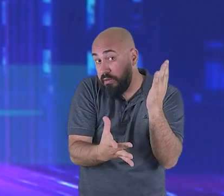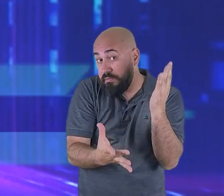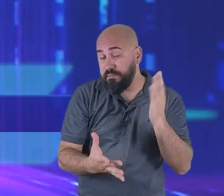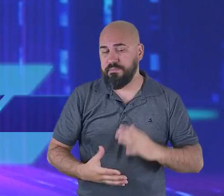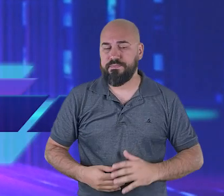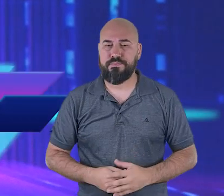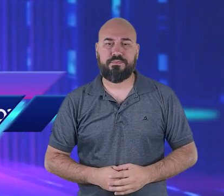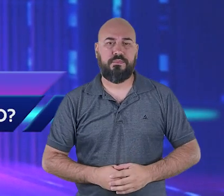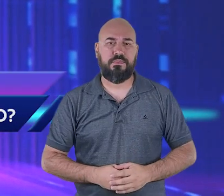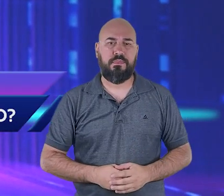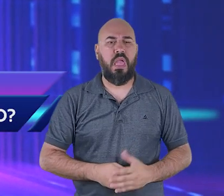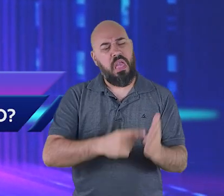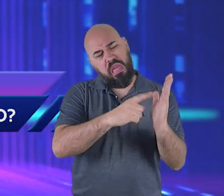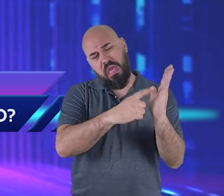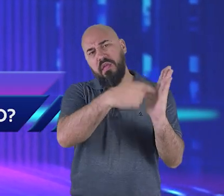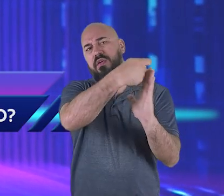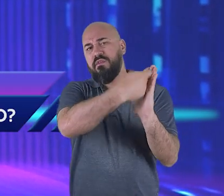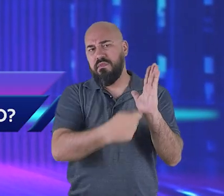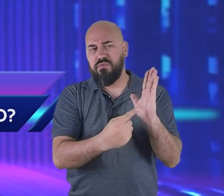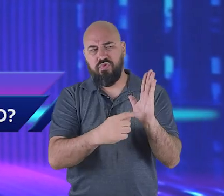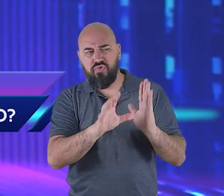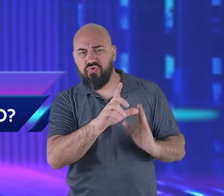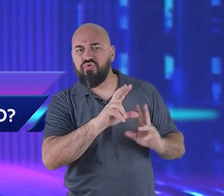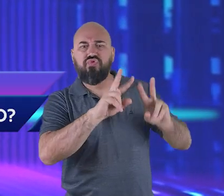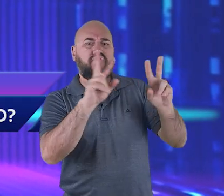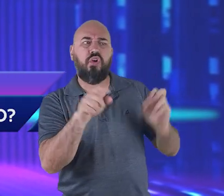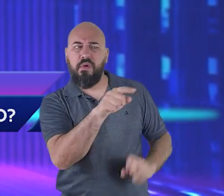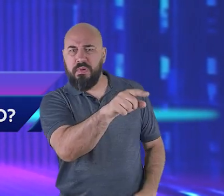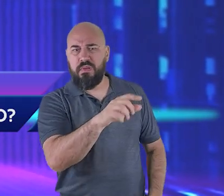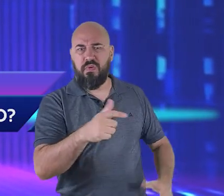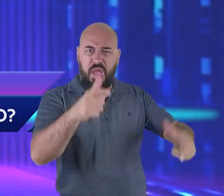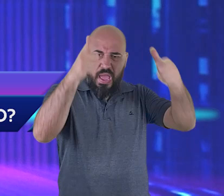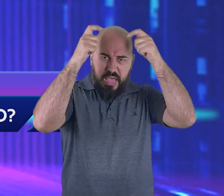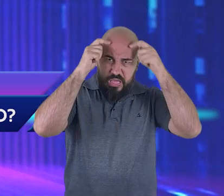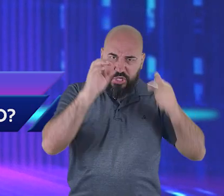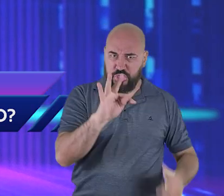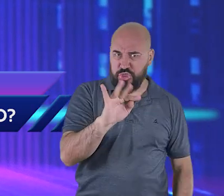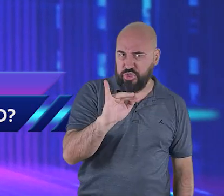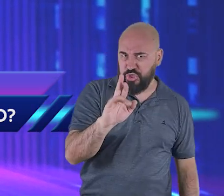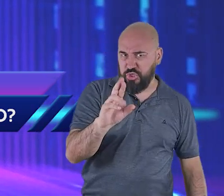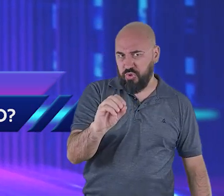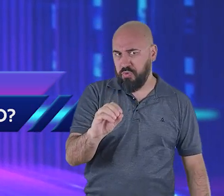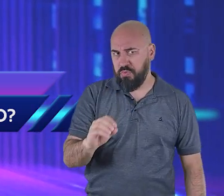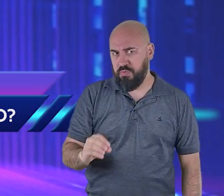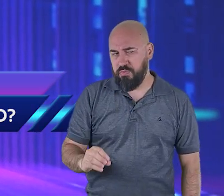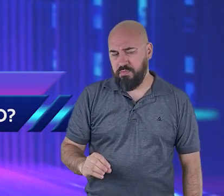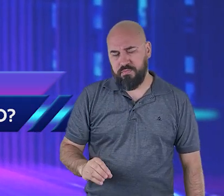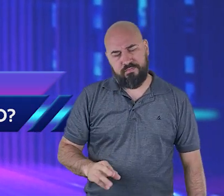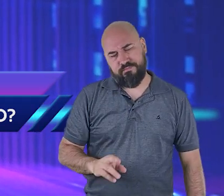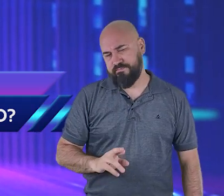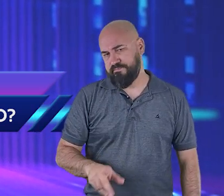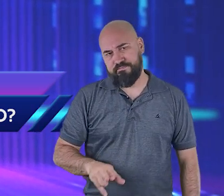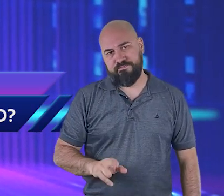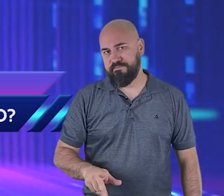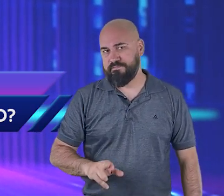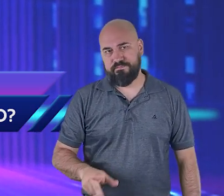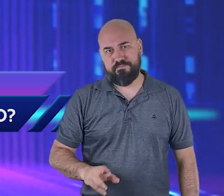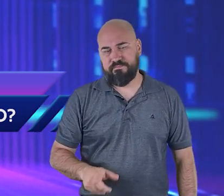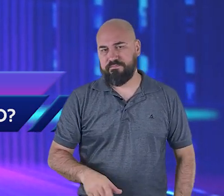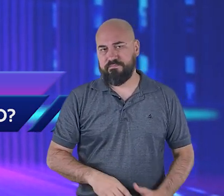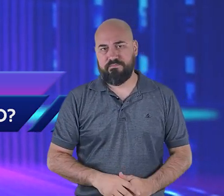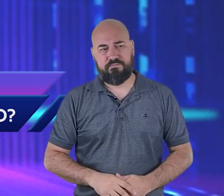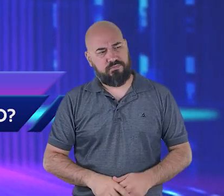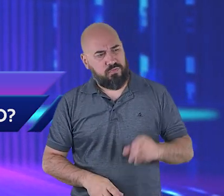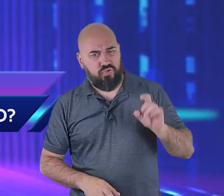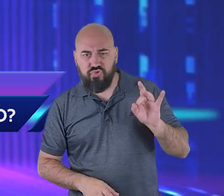Estaria o verso falando apenas sobre o rei de Tiro? É claro que não. Não pode